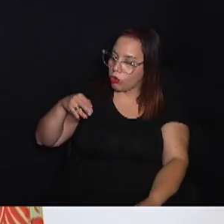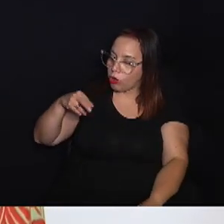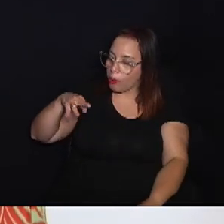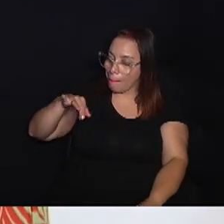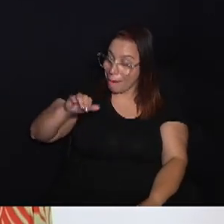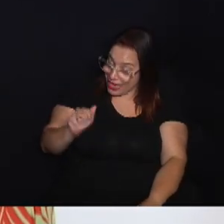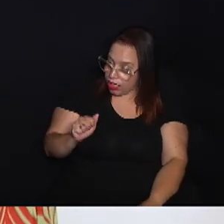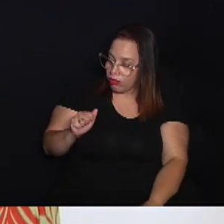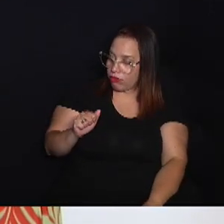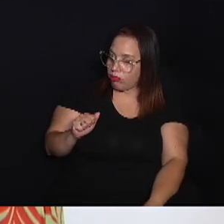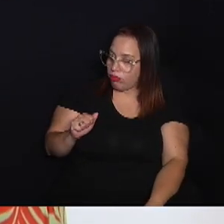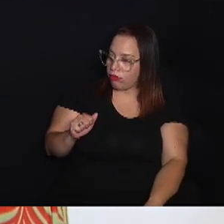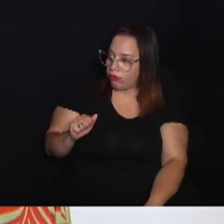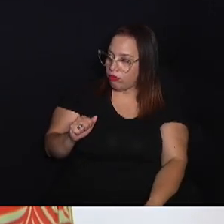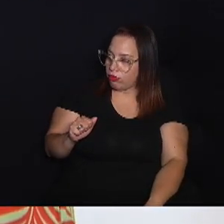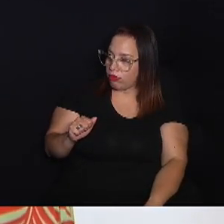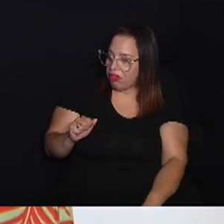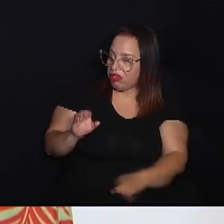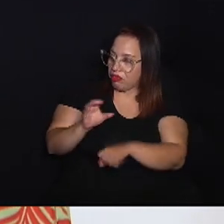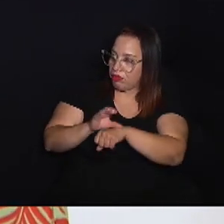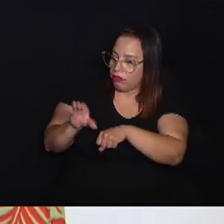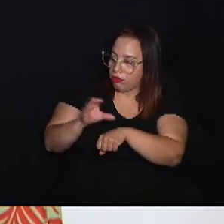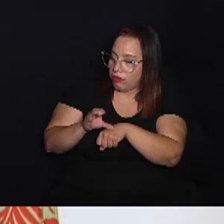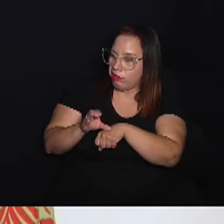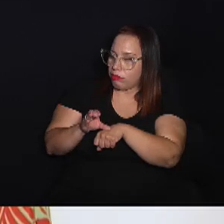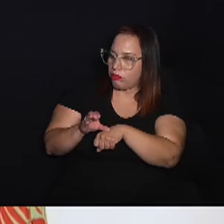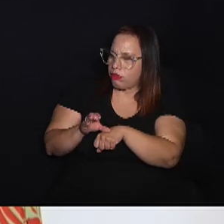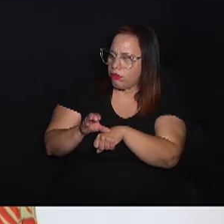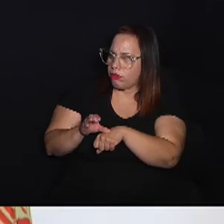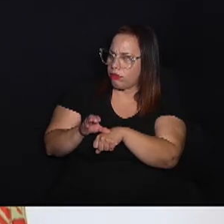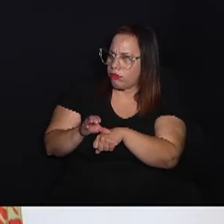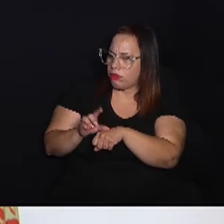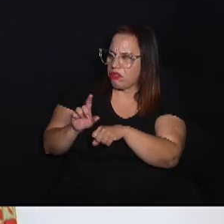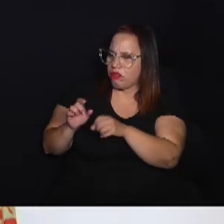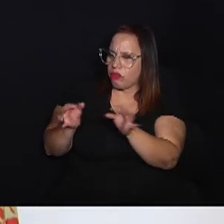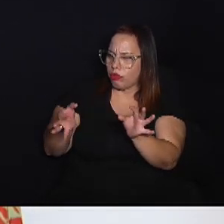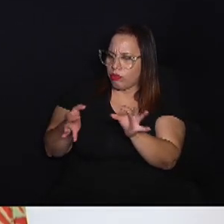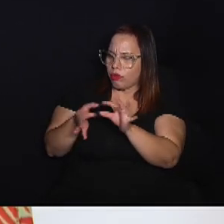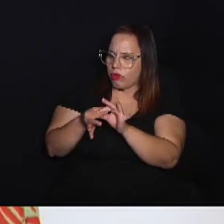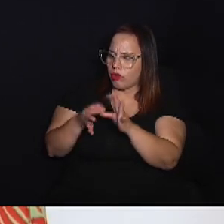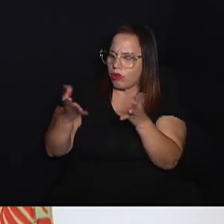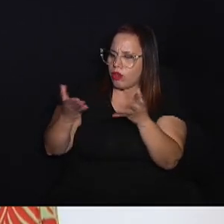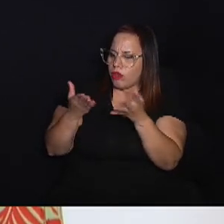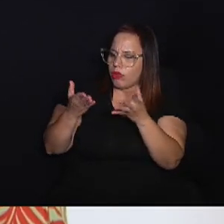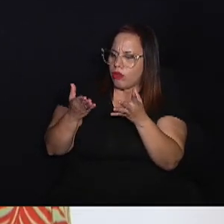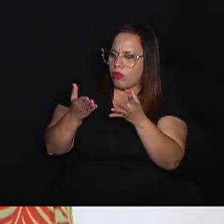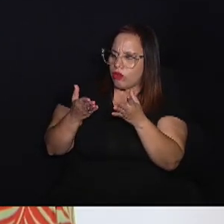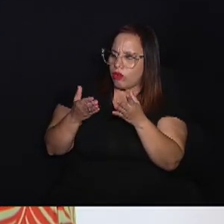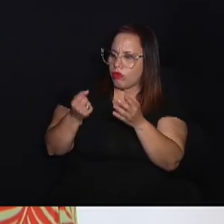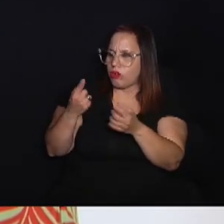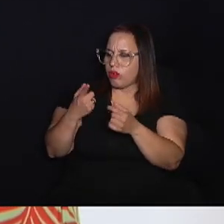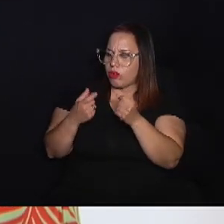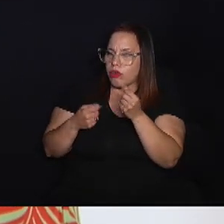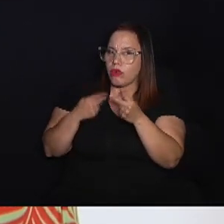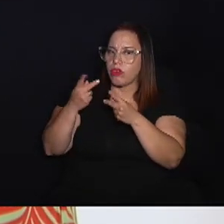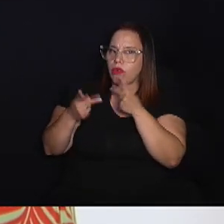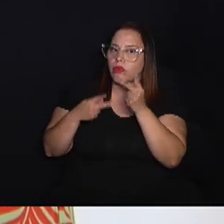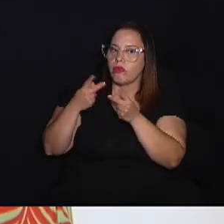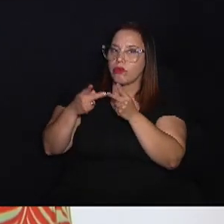biblioteconomia, né? É um curso que vai aliar agora essa questão aí que nós estávamos